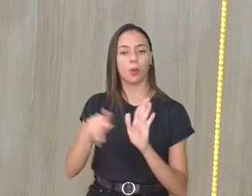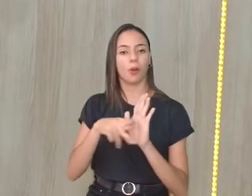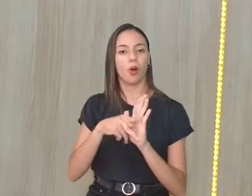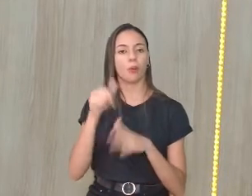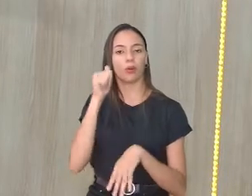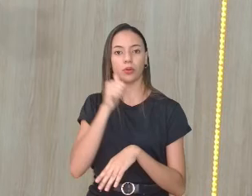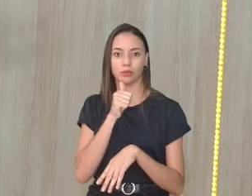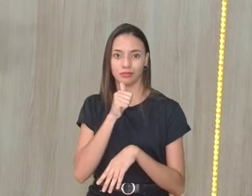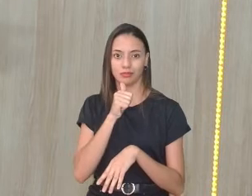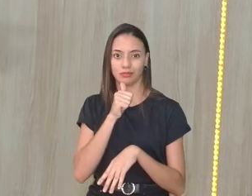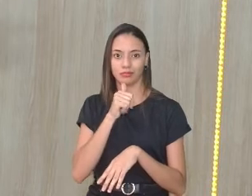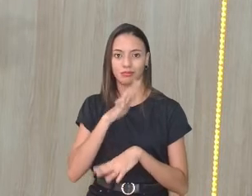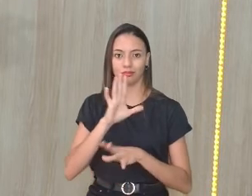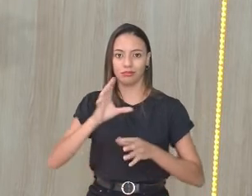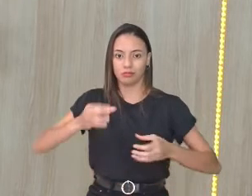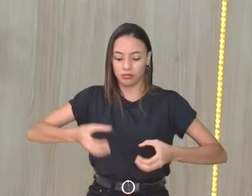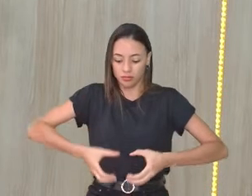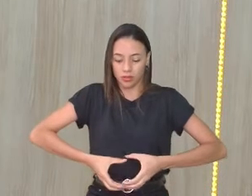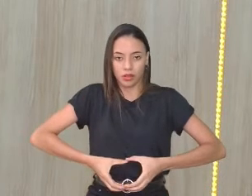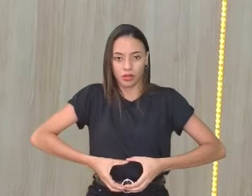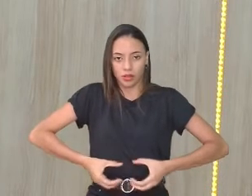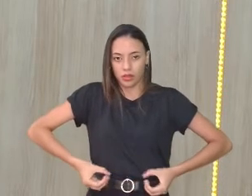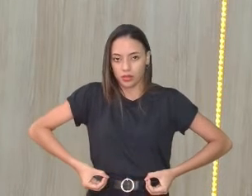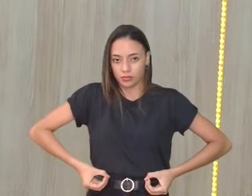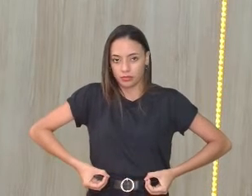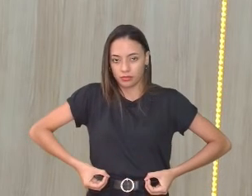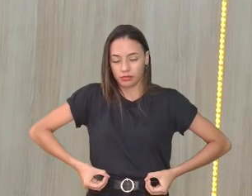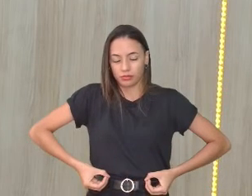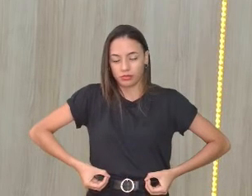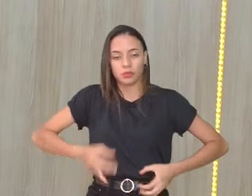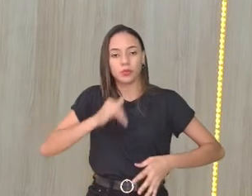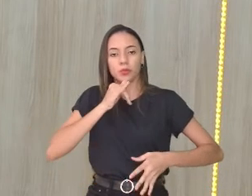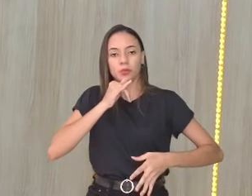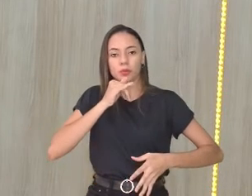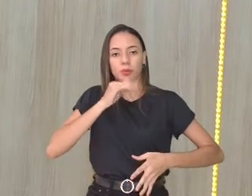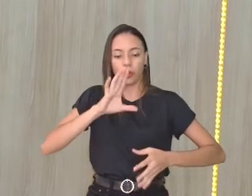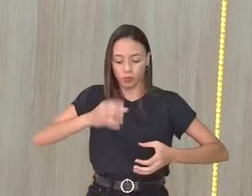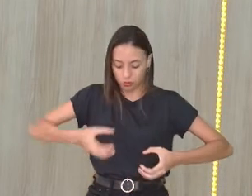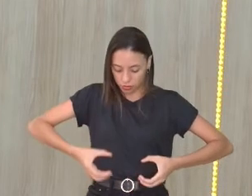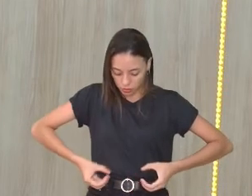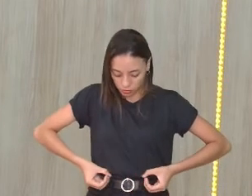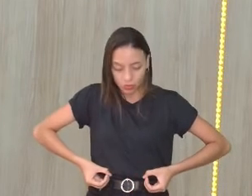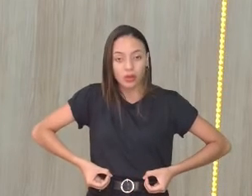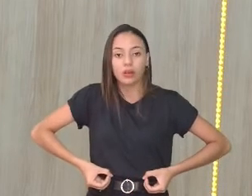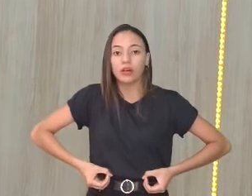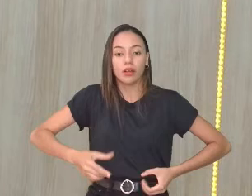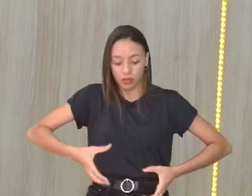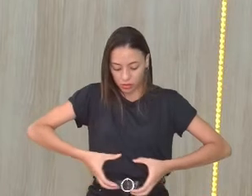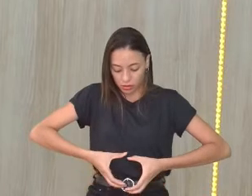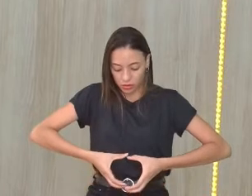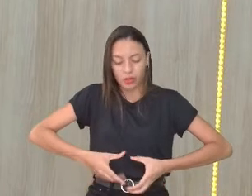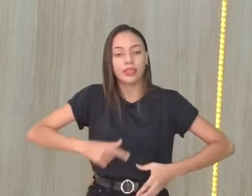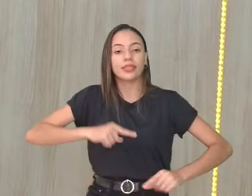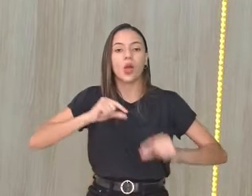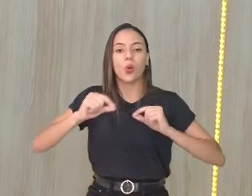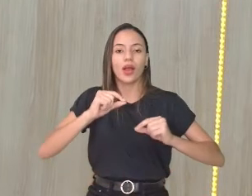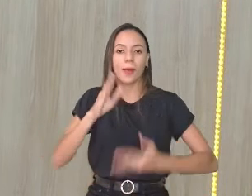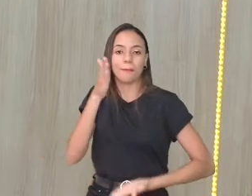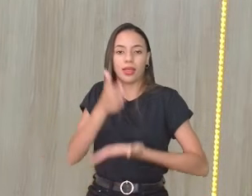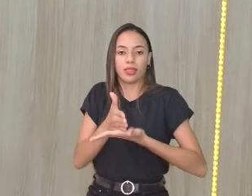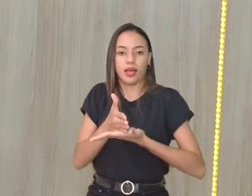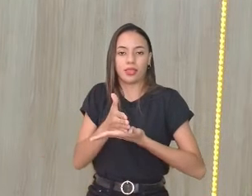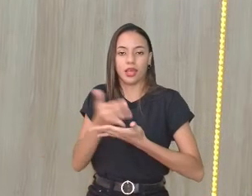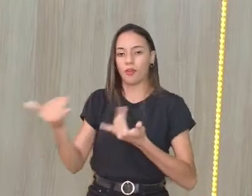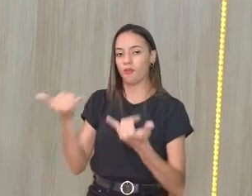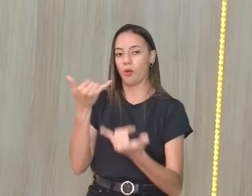produzimos ovócitos pelos nossos ovários, tá? Sim. Então, lá no nosso ovócito tem a metade da informação